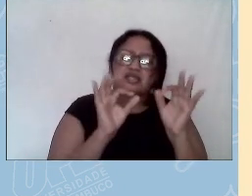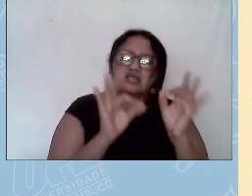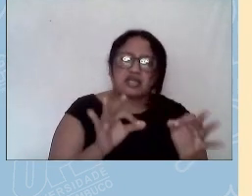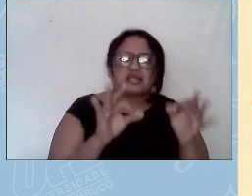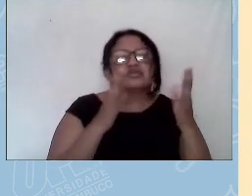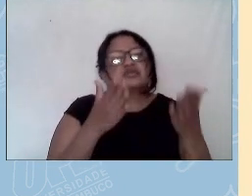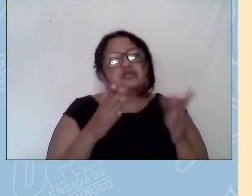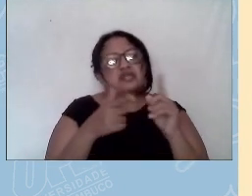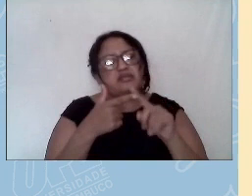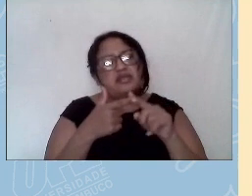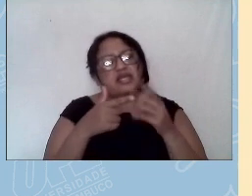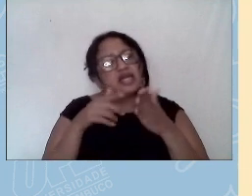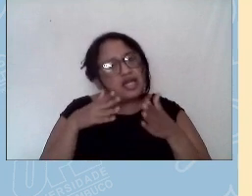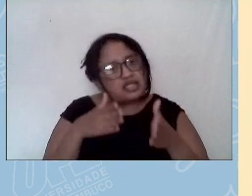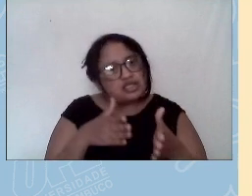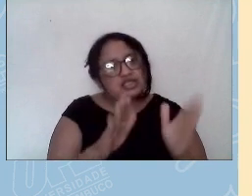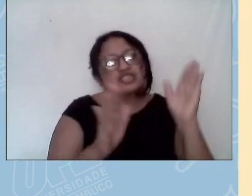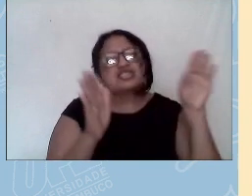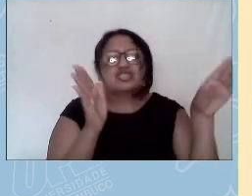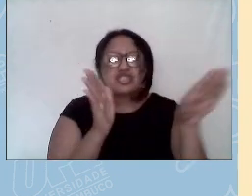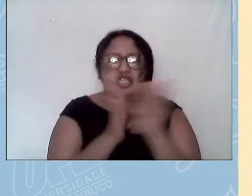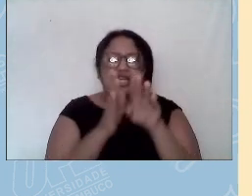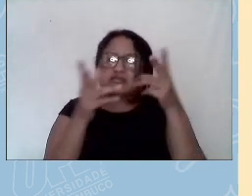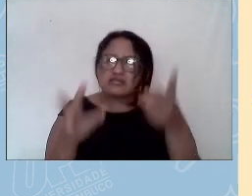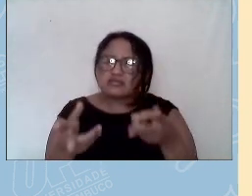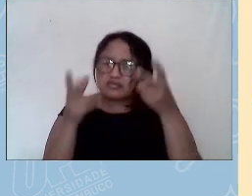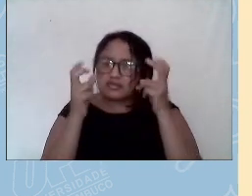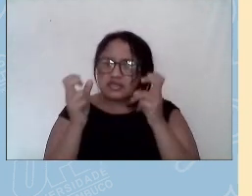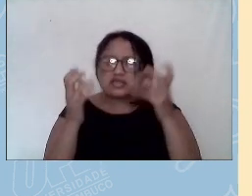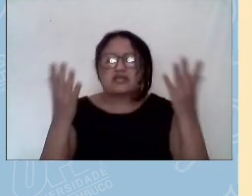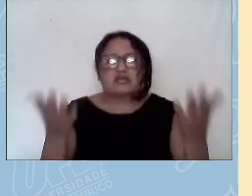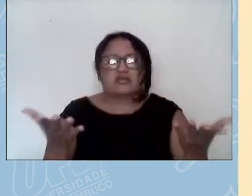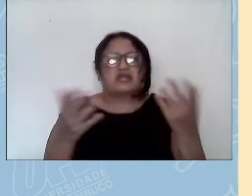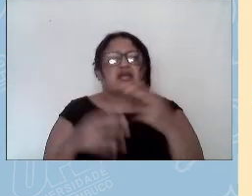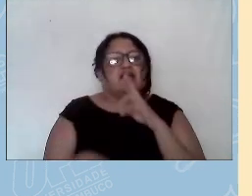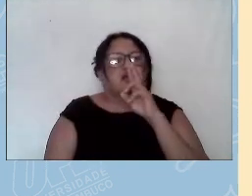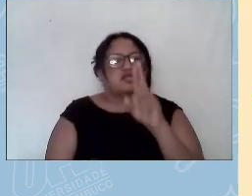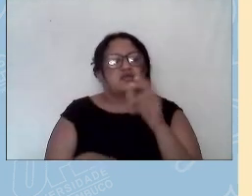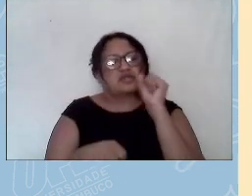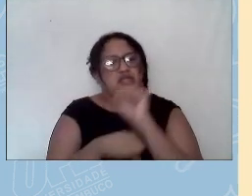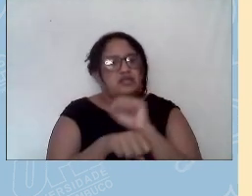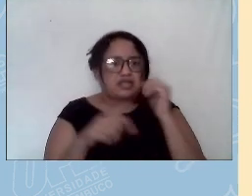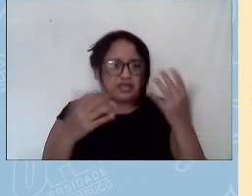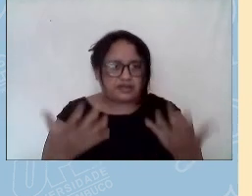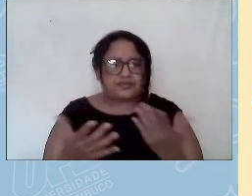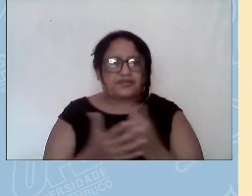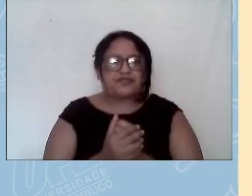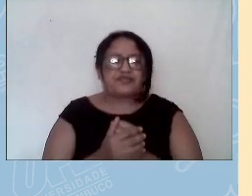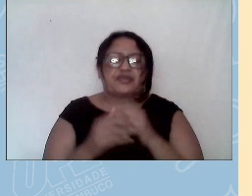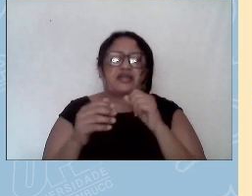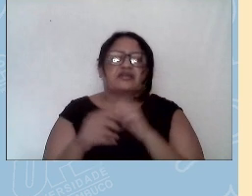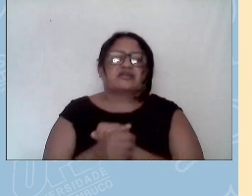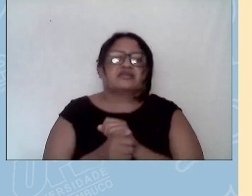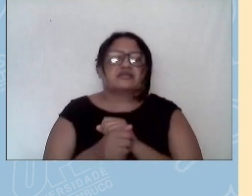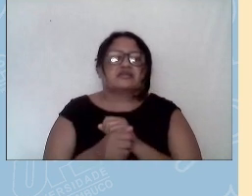levado a identificação da alternativa esperada no simulado